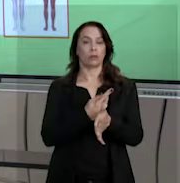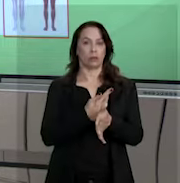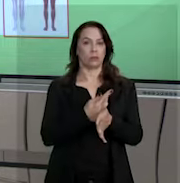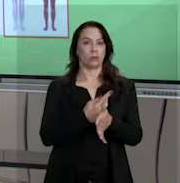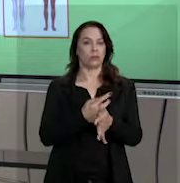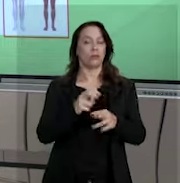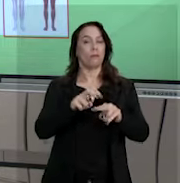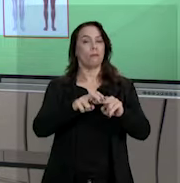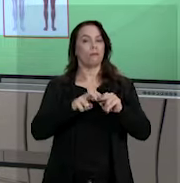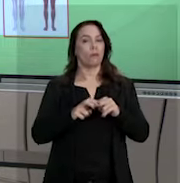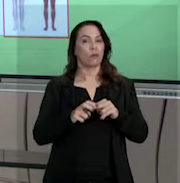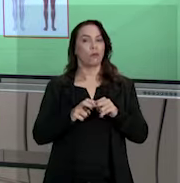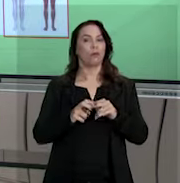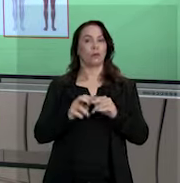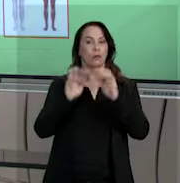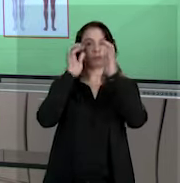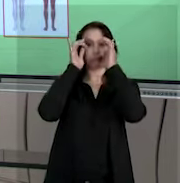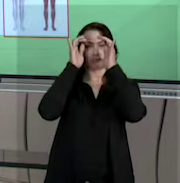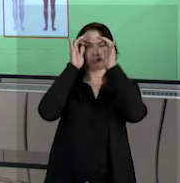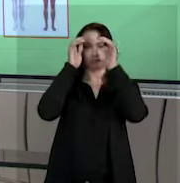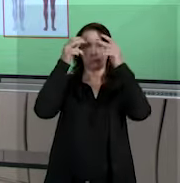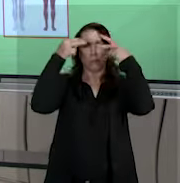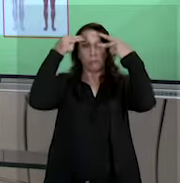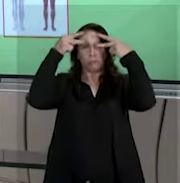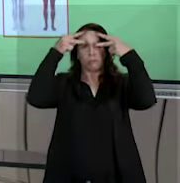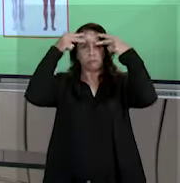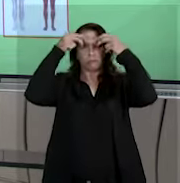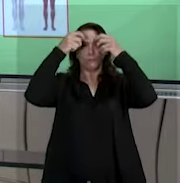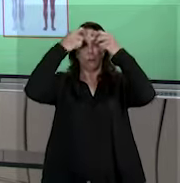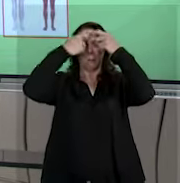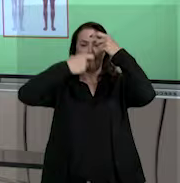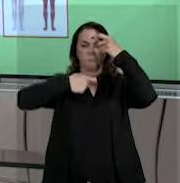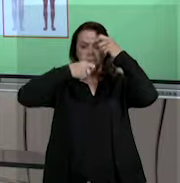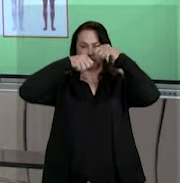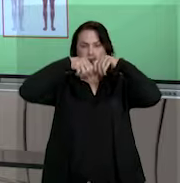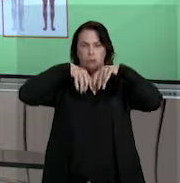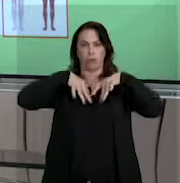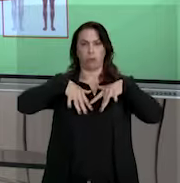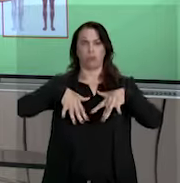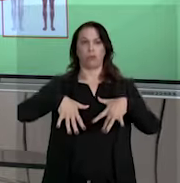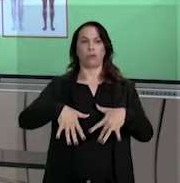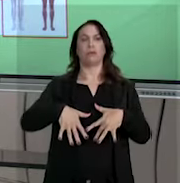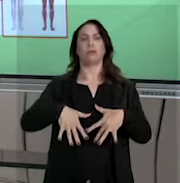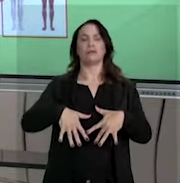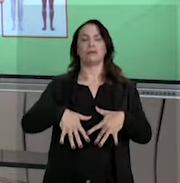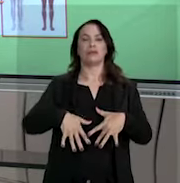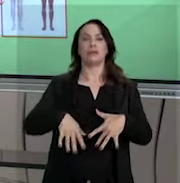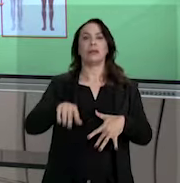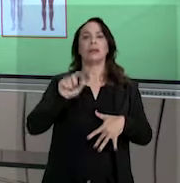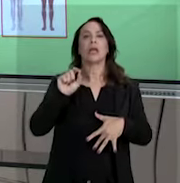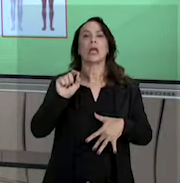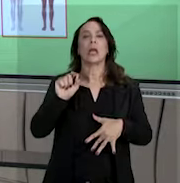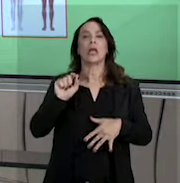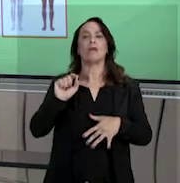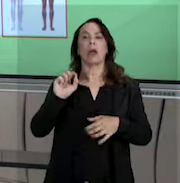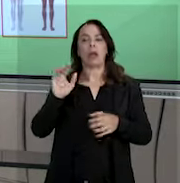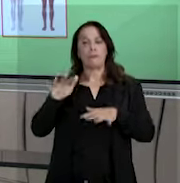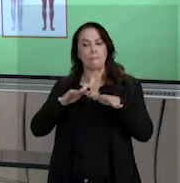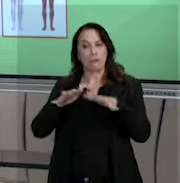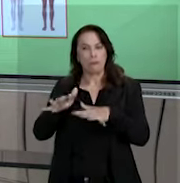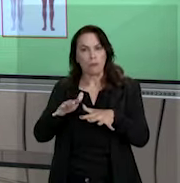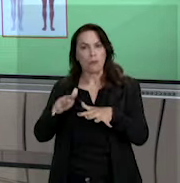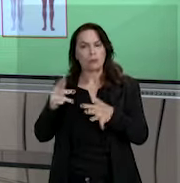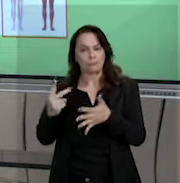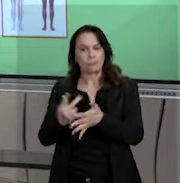do sistema nervoso, mas é ele que vai acionar. E quem vai executar propriamente dita a ação são